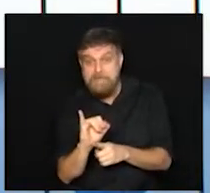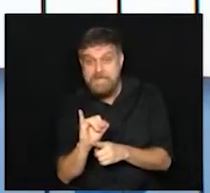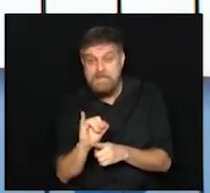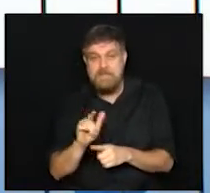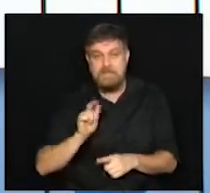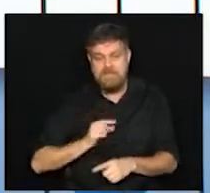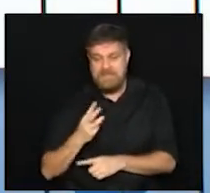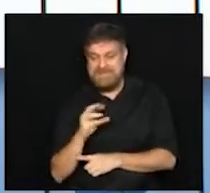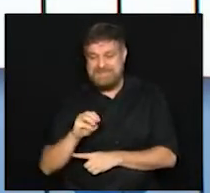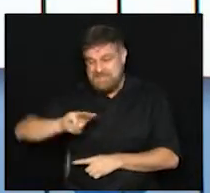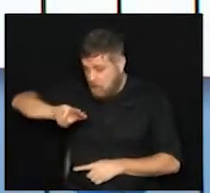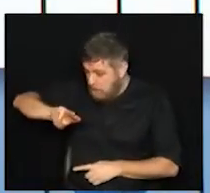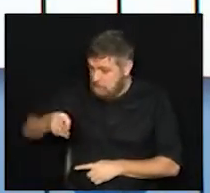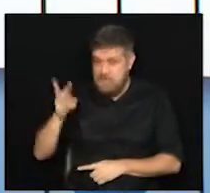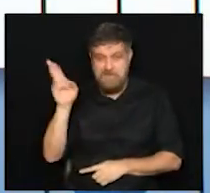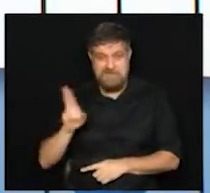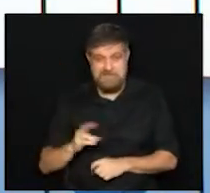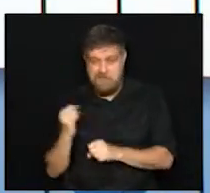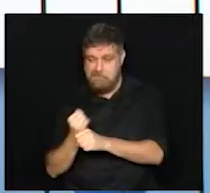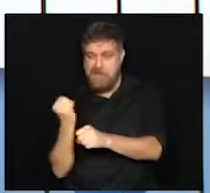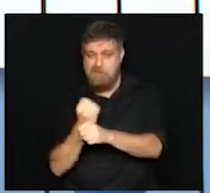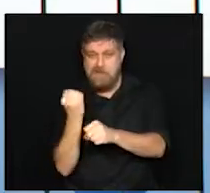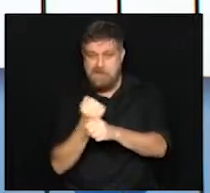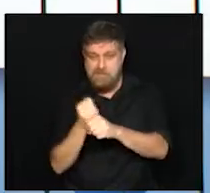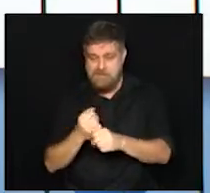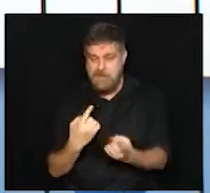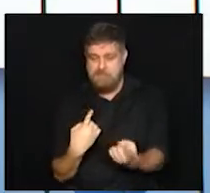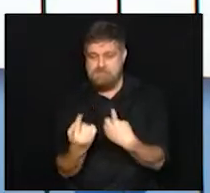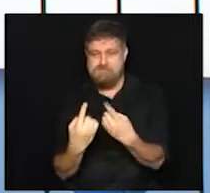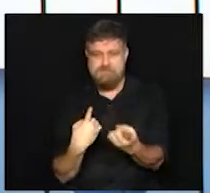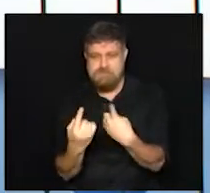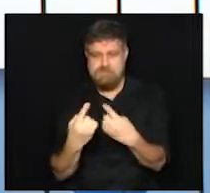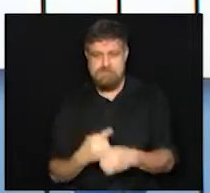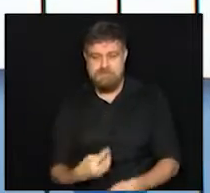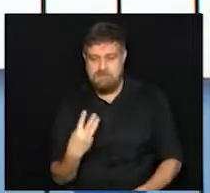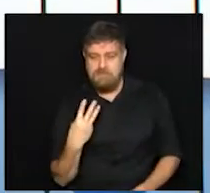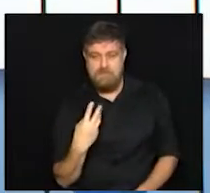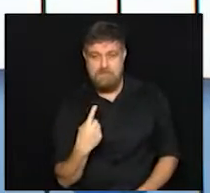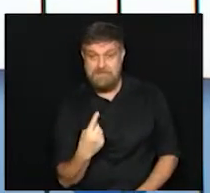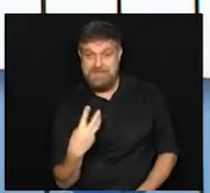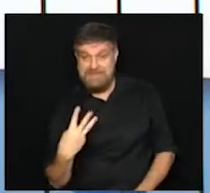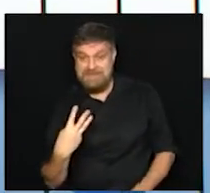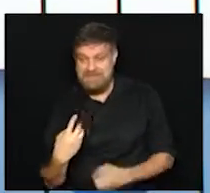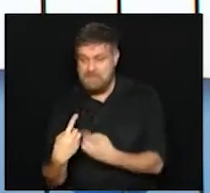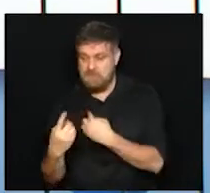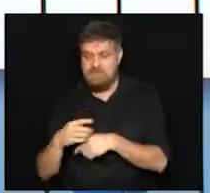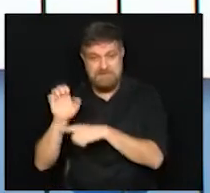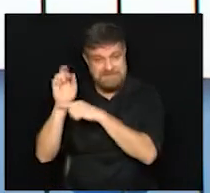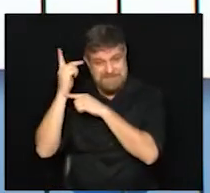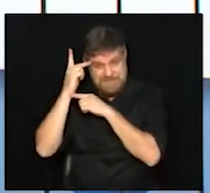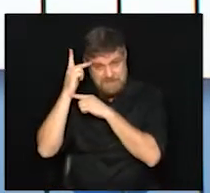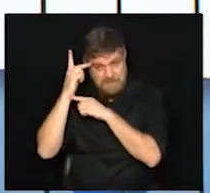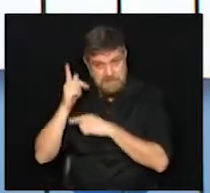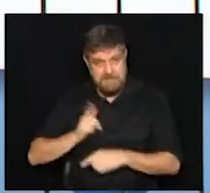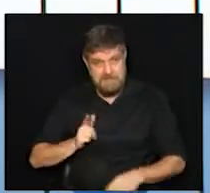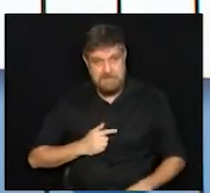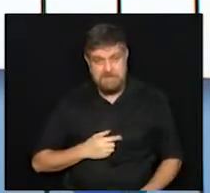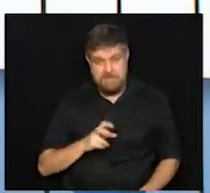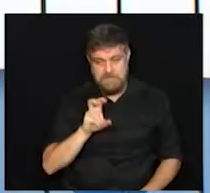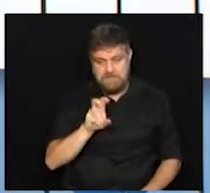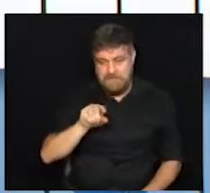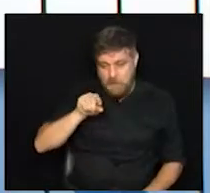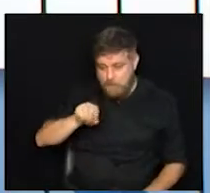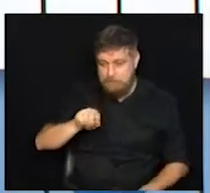300 milhões de reais em obras de infraestrutura em 13 rodovias do estado, com a geração de 5